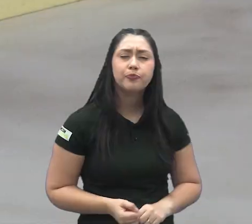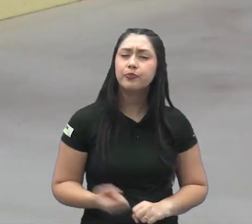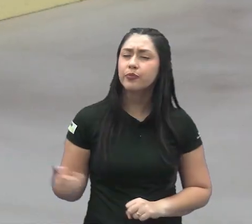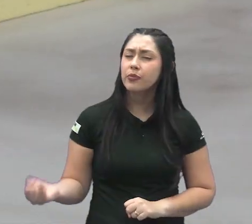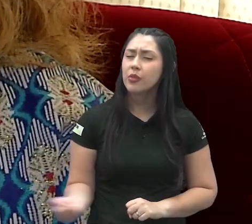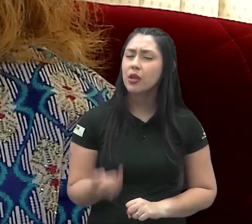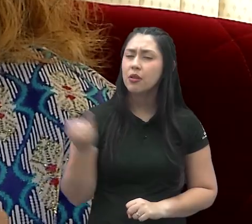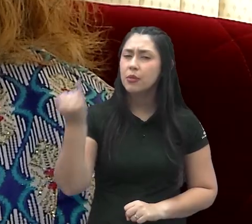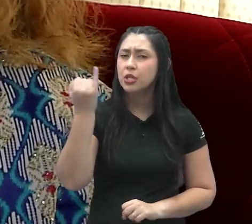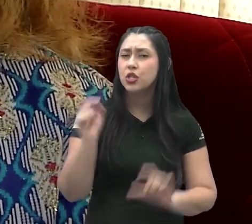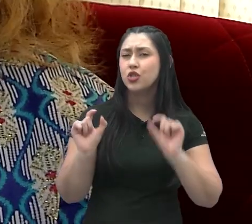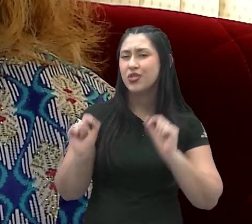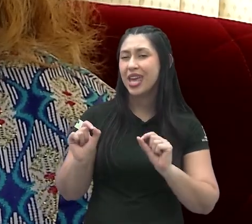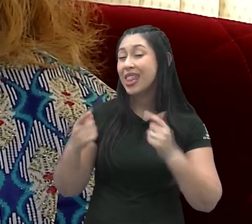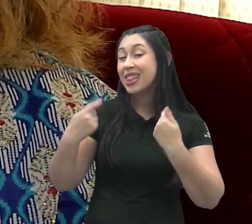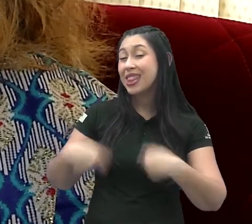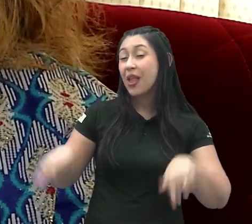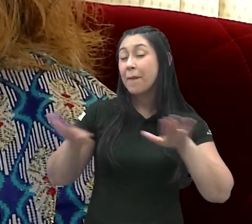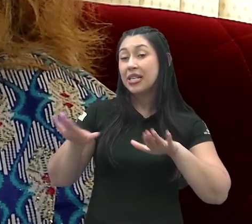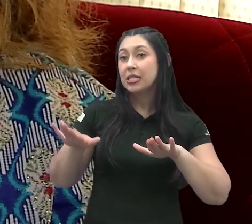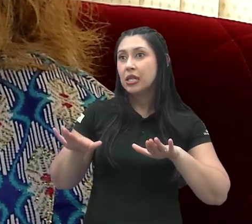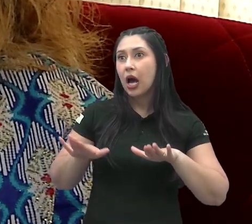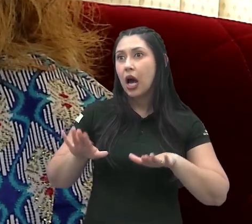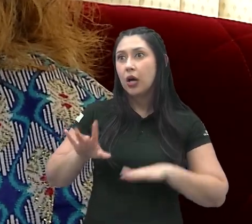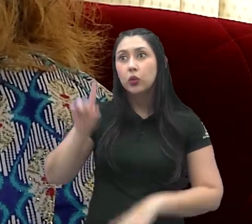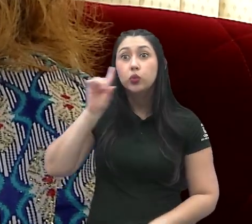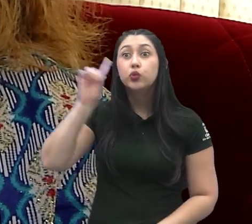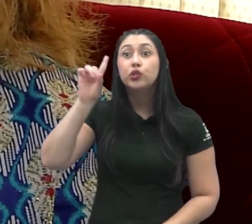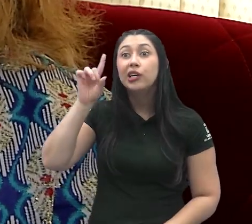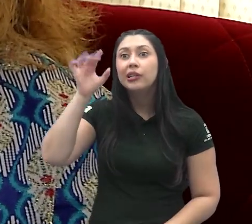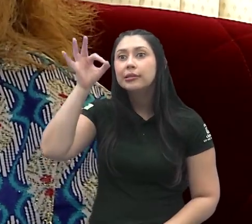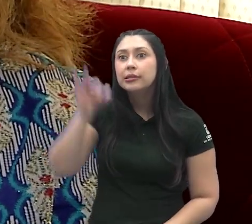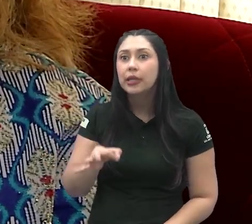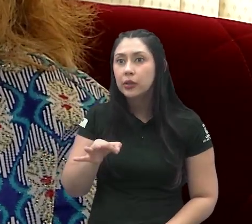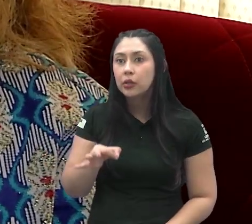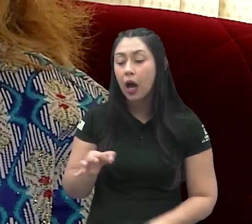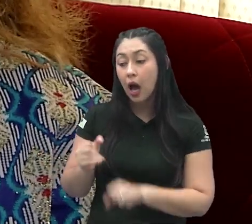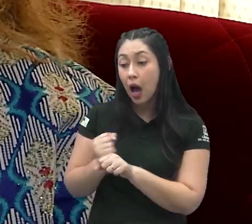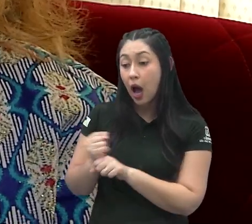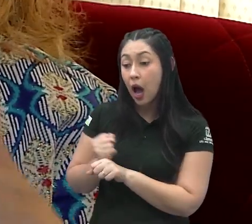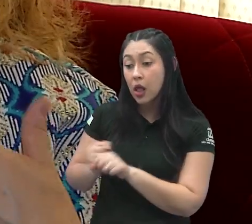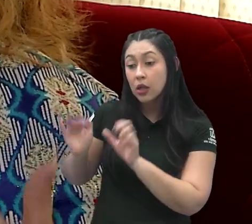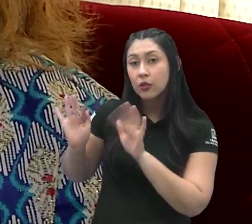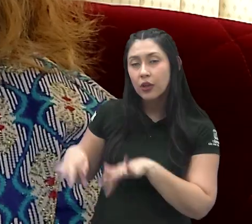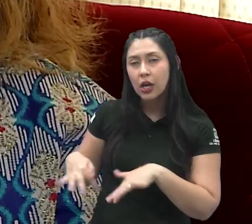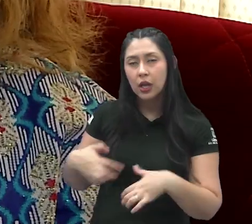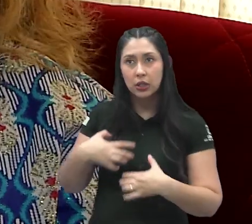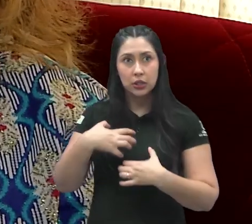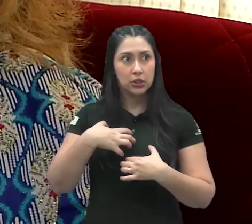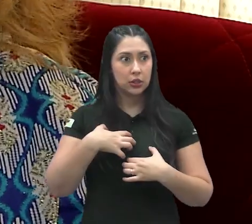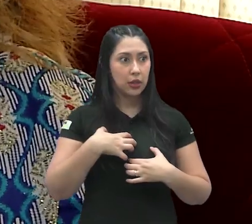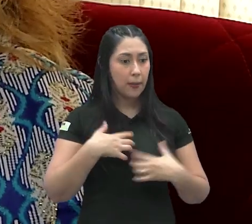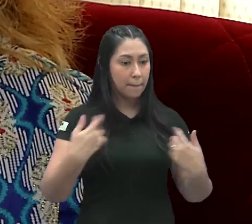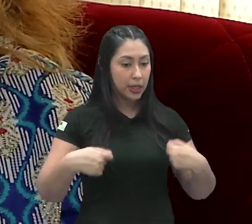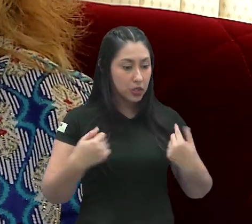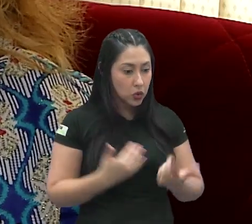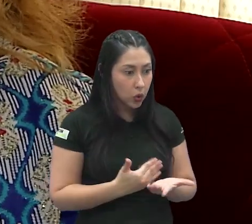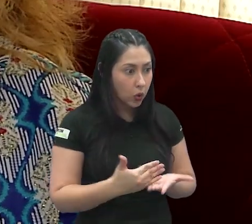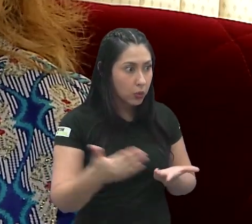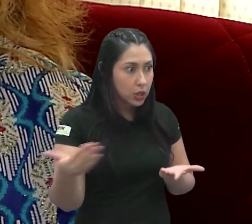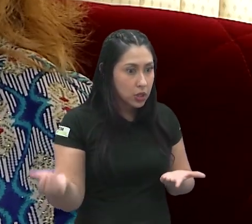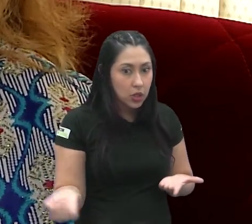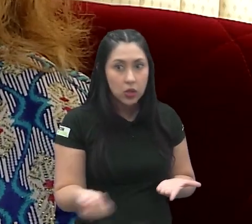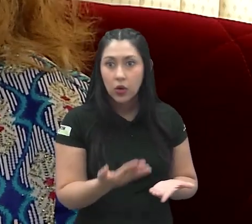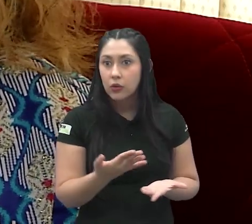próximo ano. O que é muito importante é que a gente não precisa ficar preso ao calendário, né? Final de ano dá uma sensação